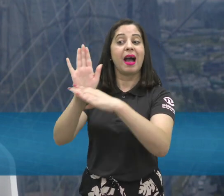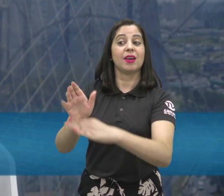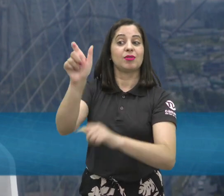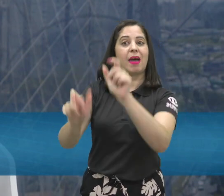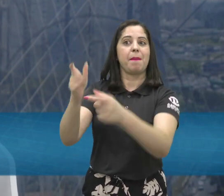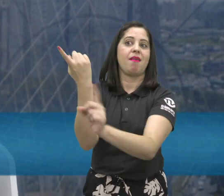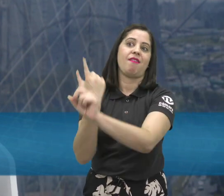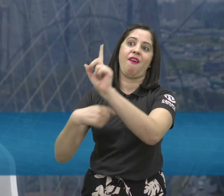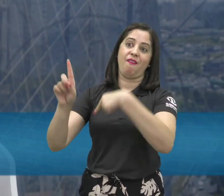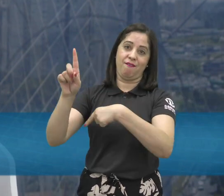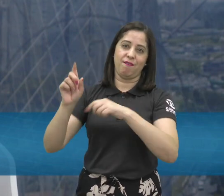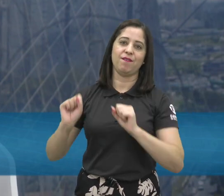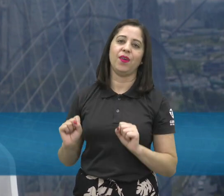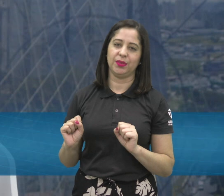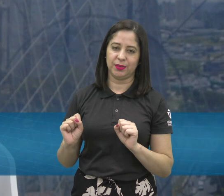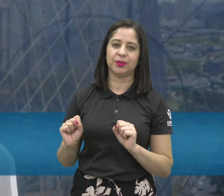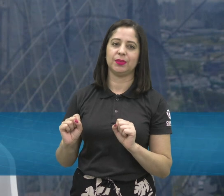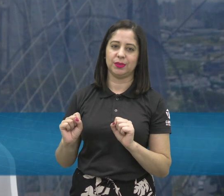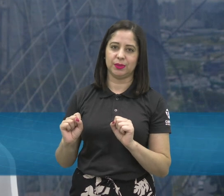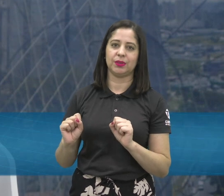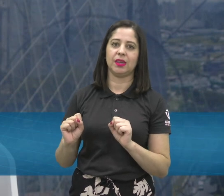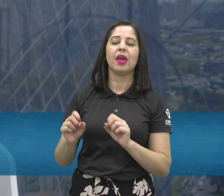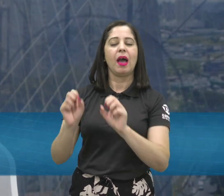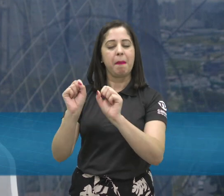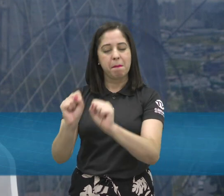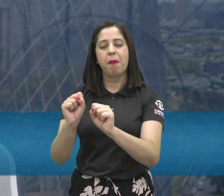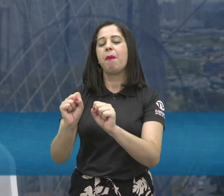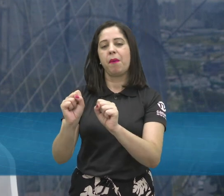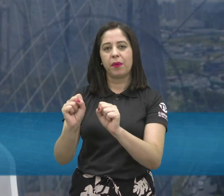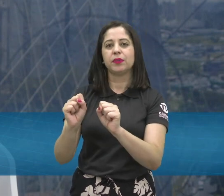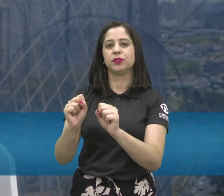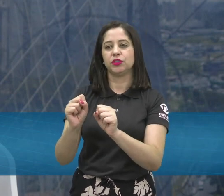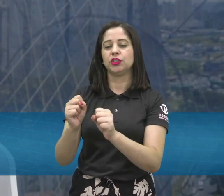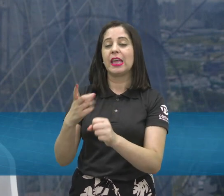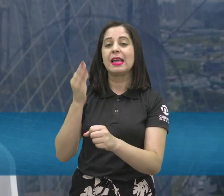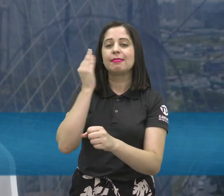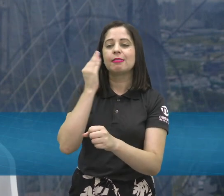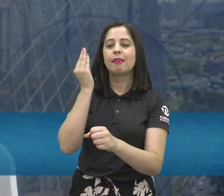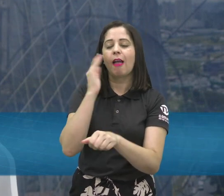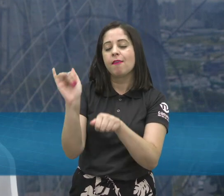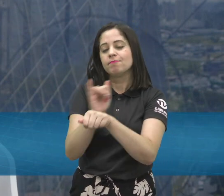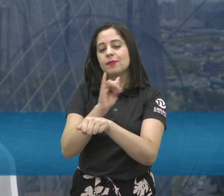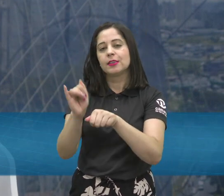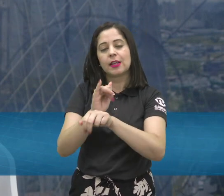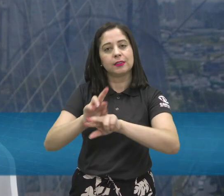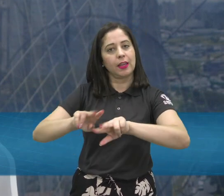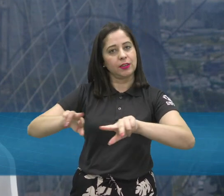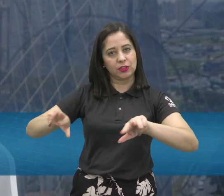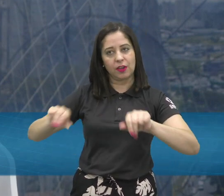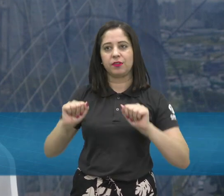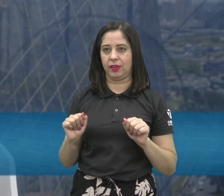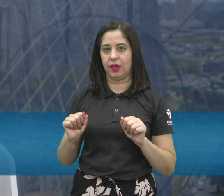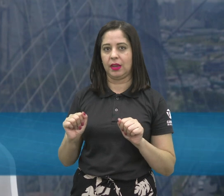virada, né? E aí pode atuar dessas duas formas aí para poder dar conta, né? Então, a política pública ela é essencial para a